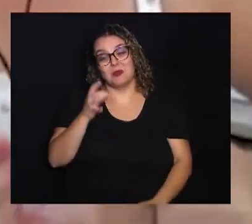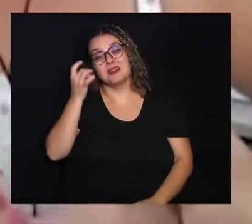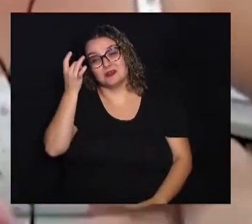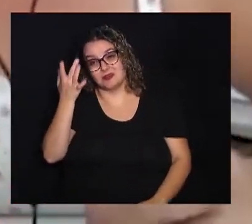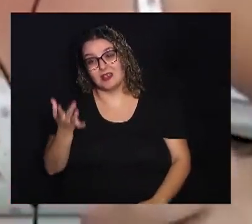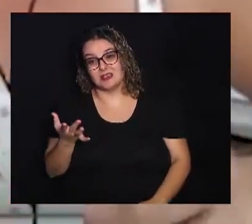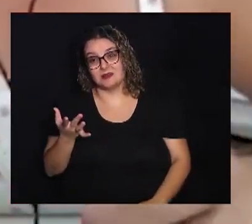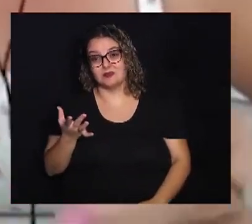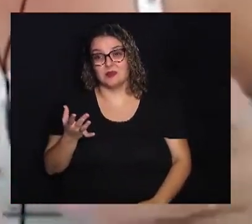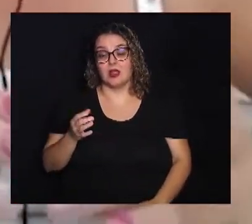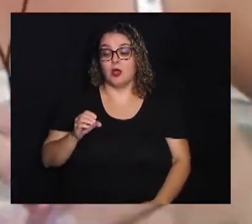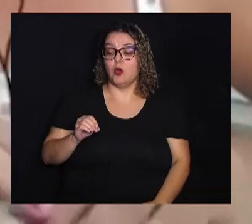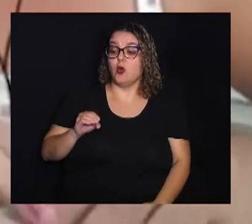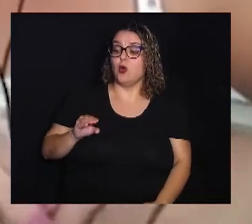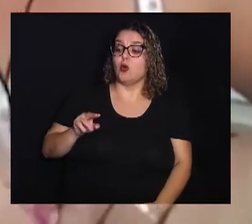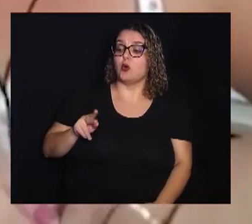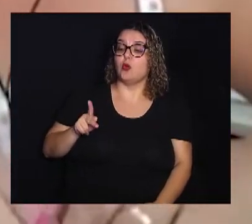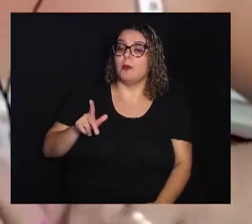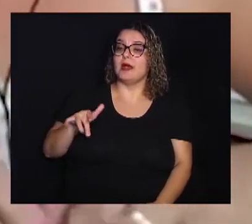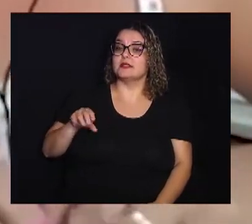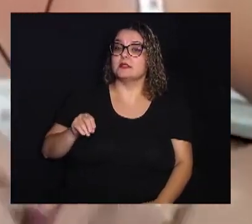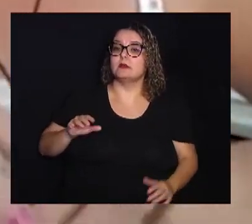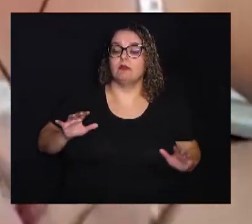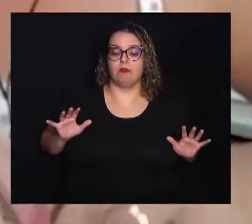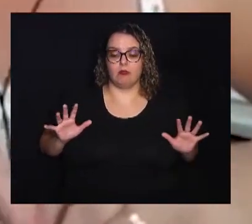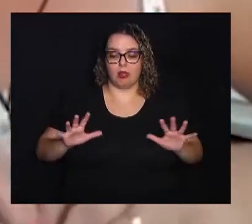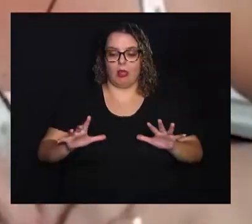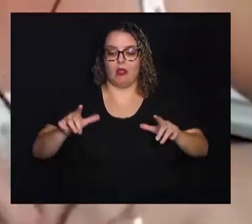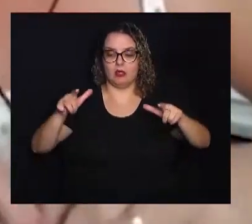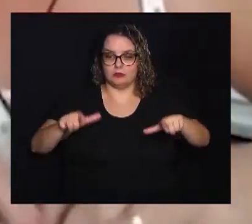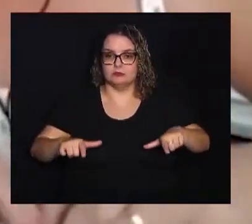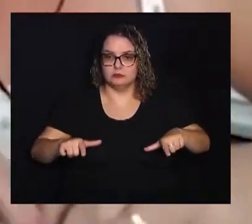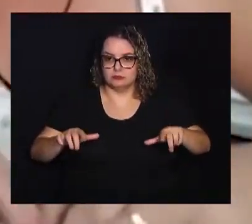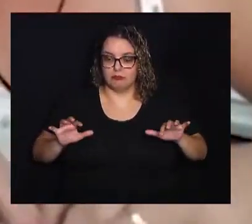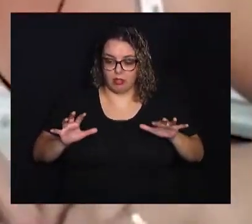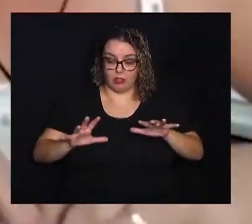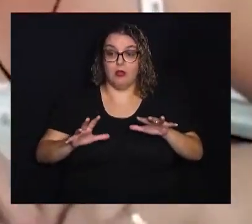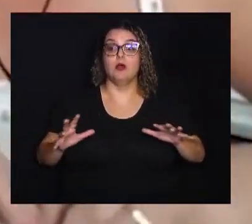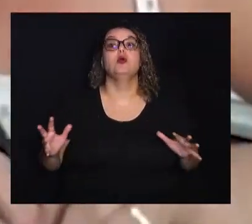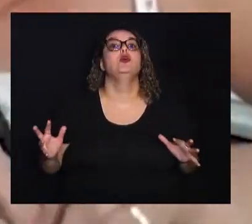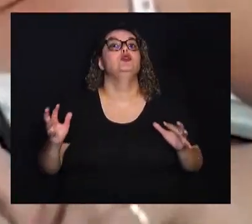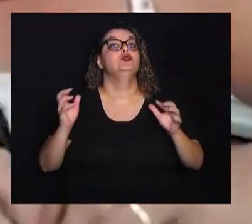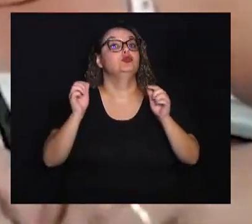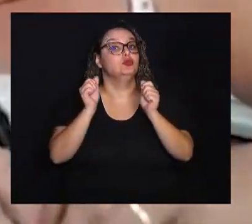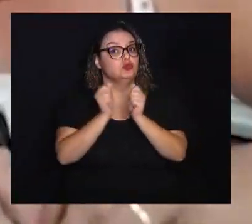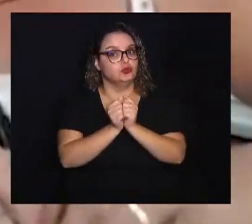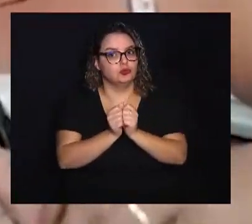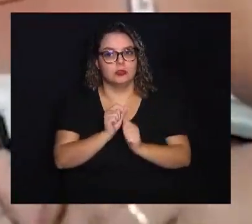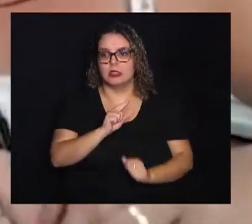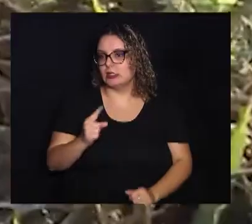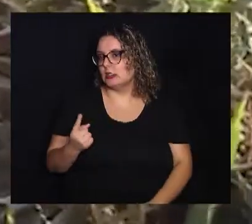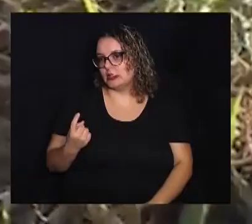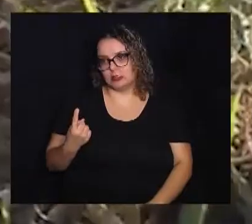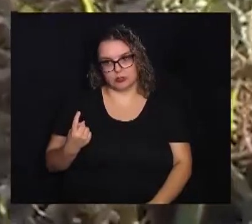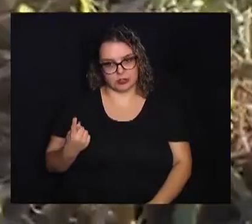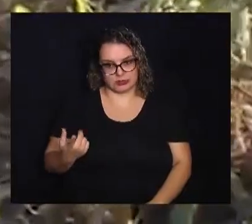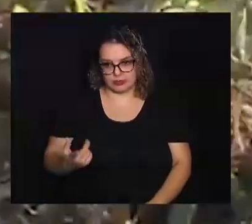a ocupação, quando essa ocupação acontece em conjunto e não de forma